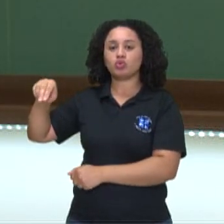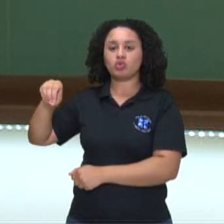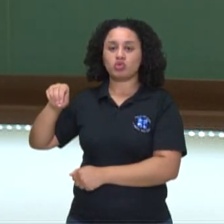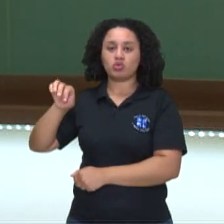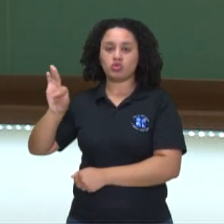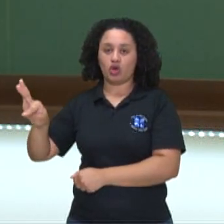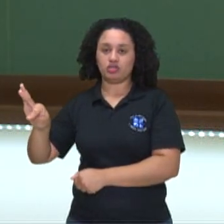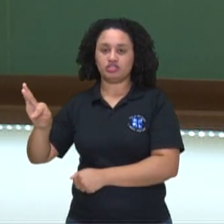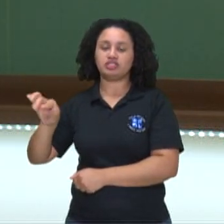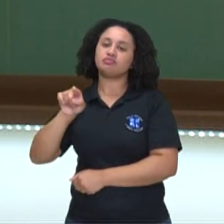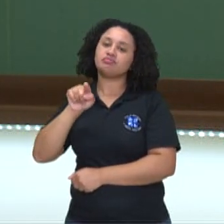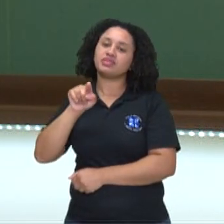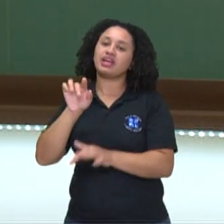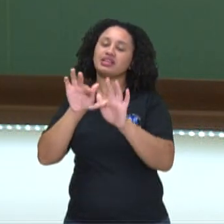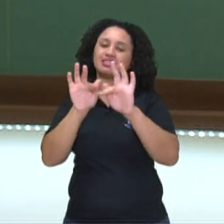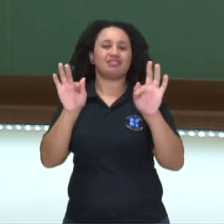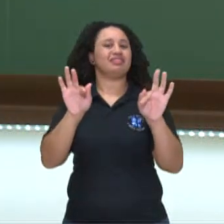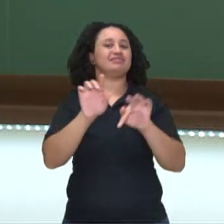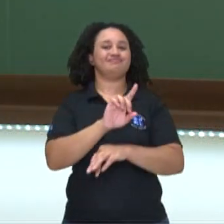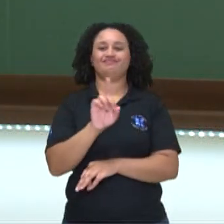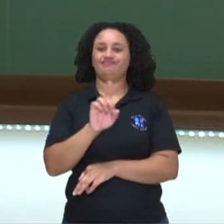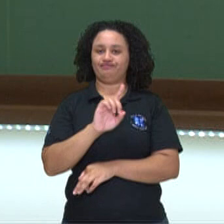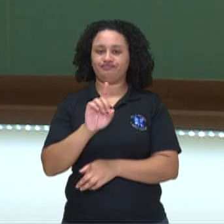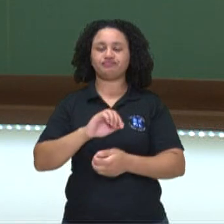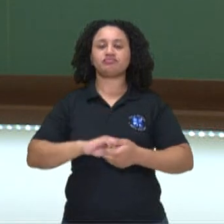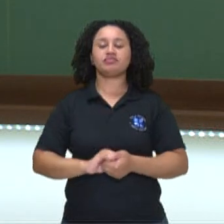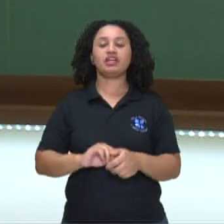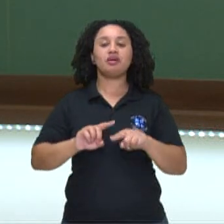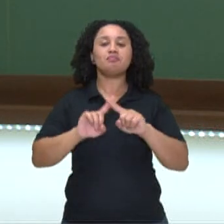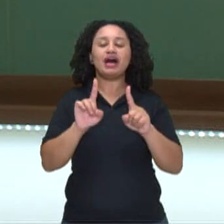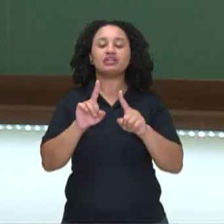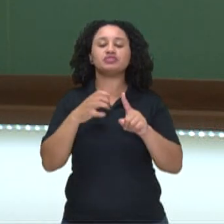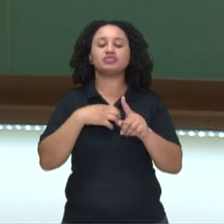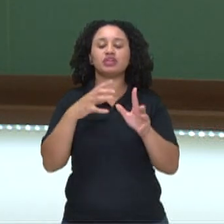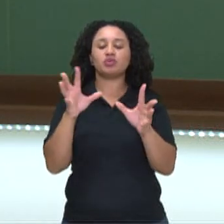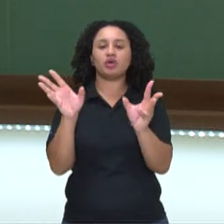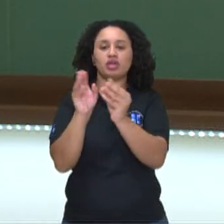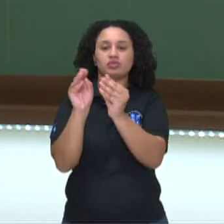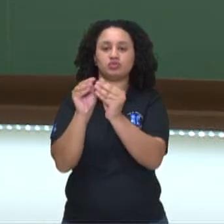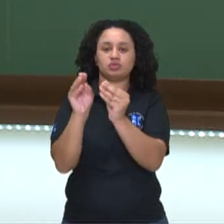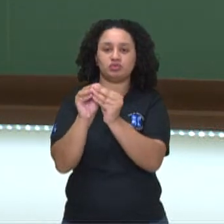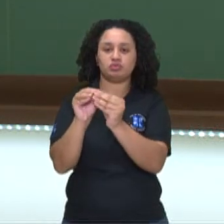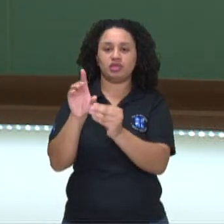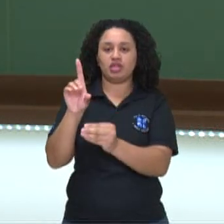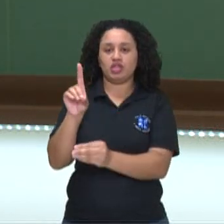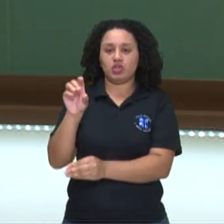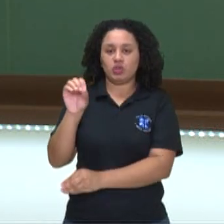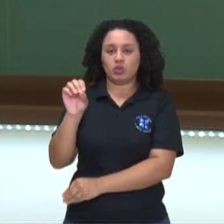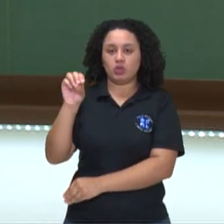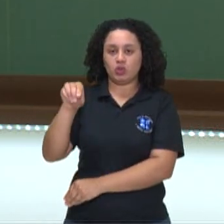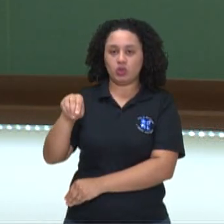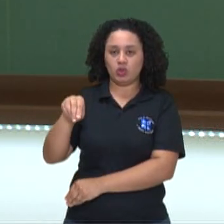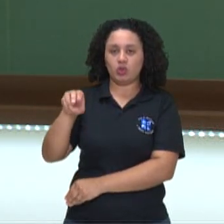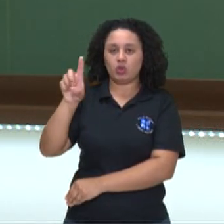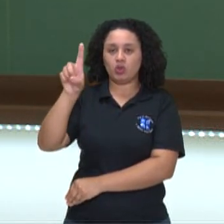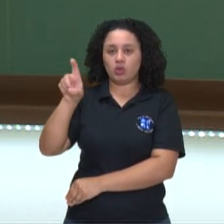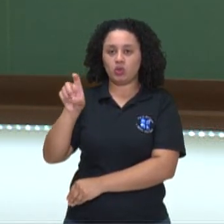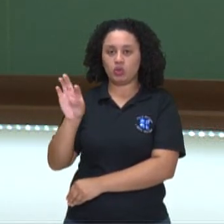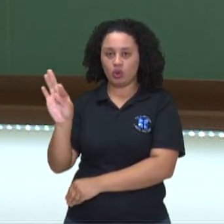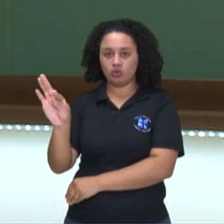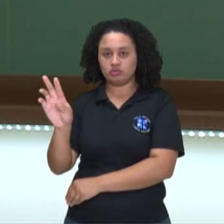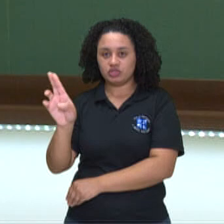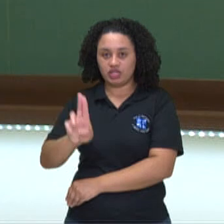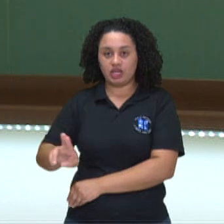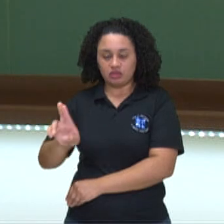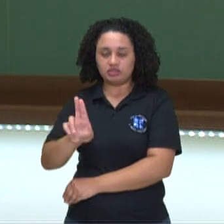negativa. Mas do not, na forma contraída ou na forma abreviada, passa a ser don't, muito utilizado